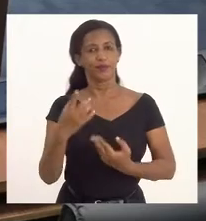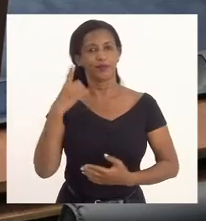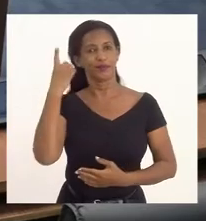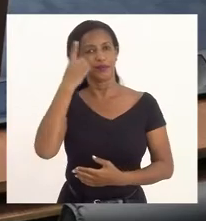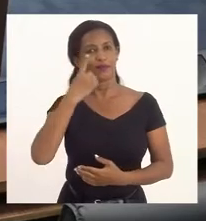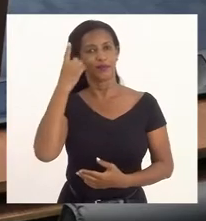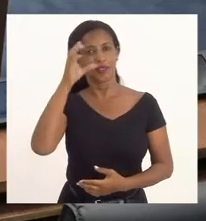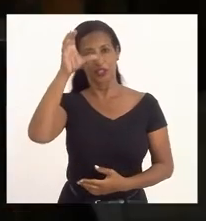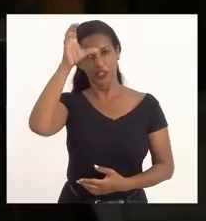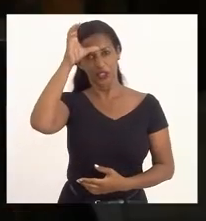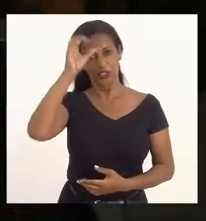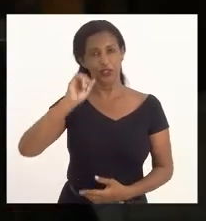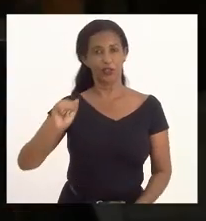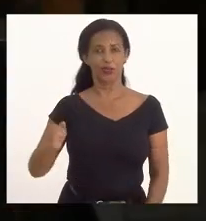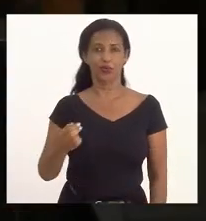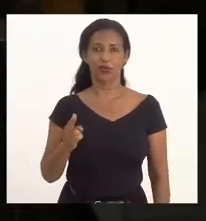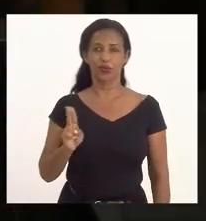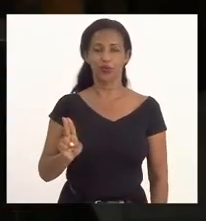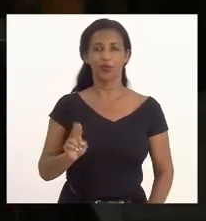deputada Tia Ju,